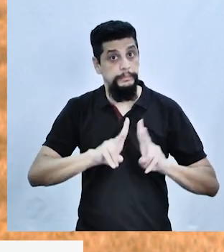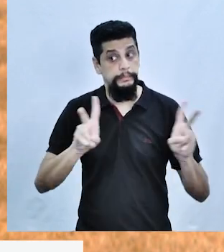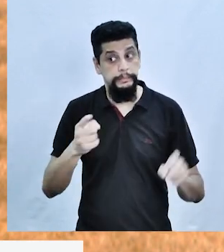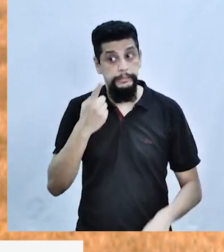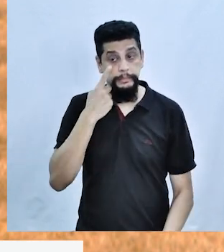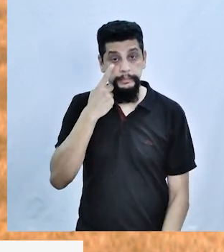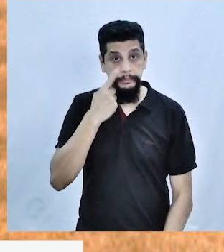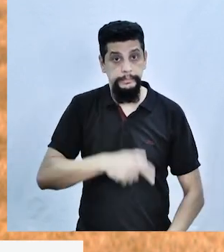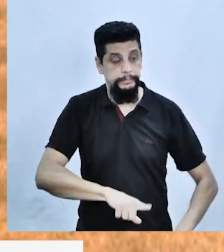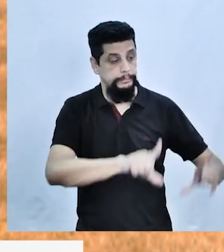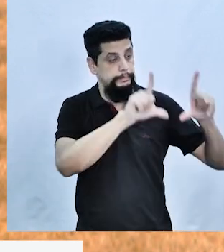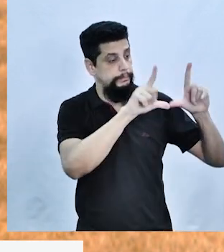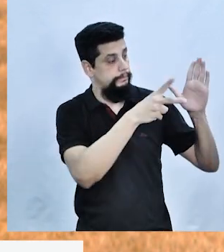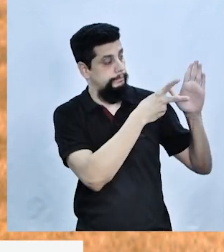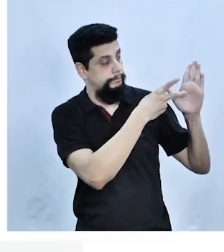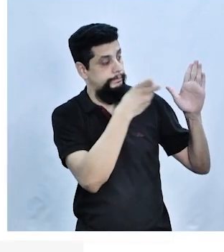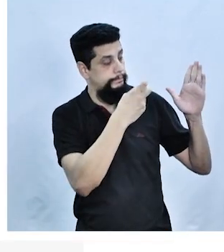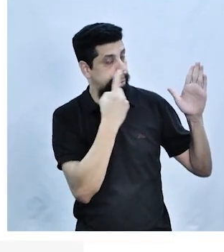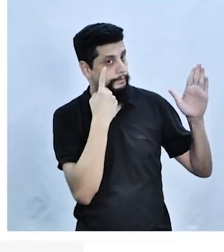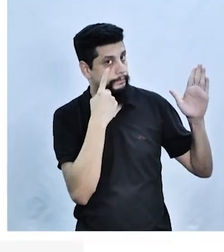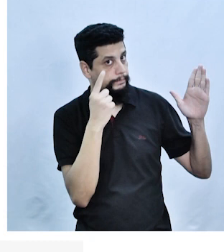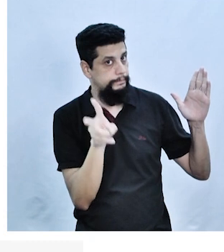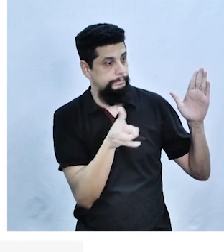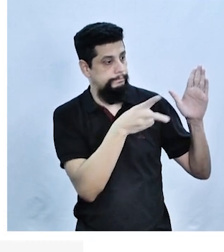fica diferente. Olha lá na tela.